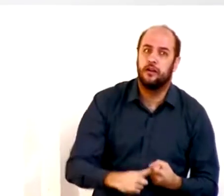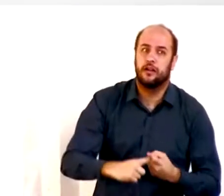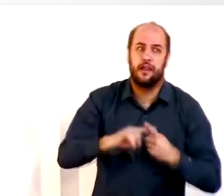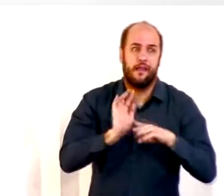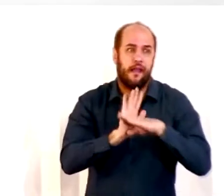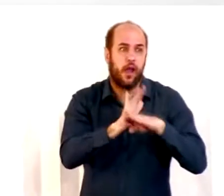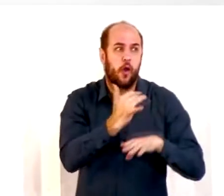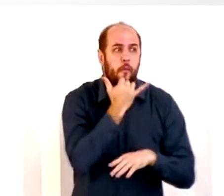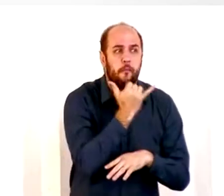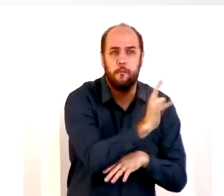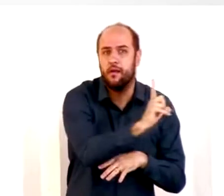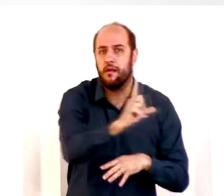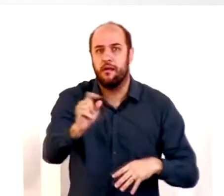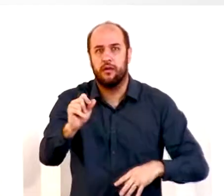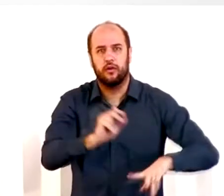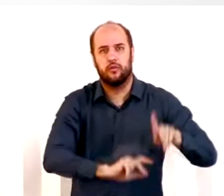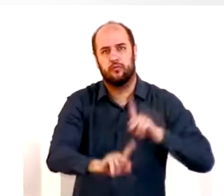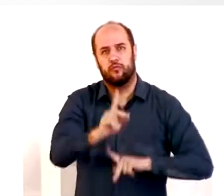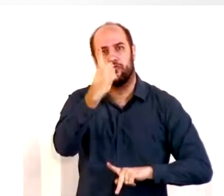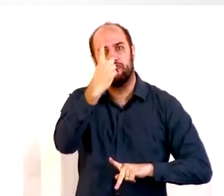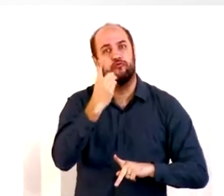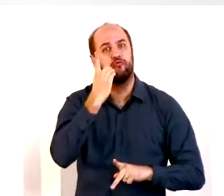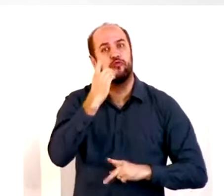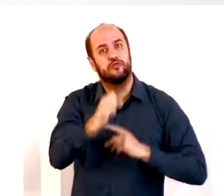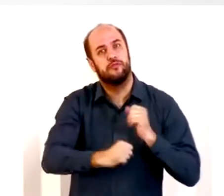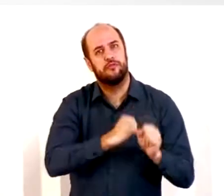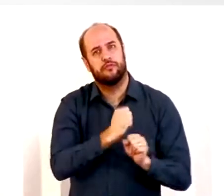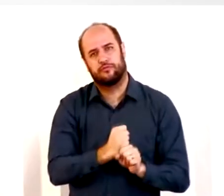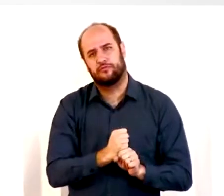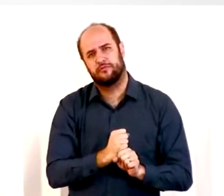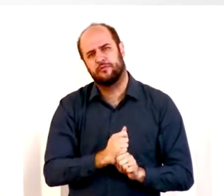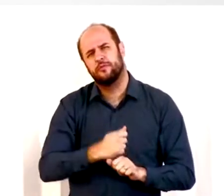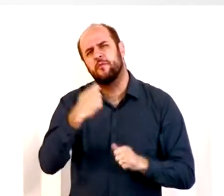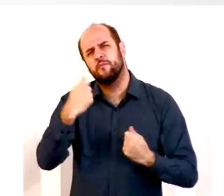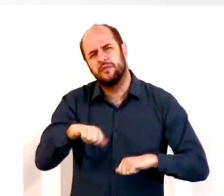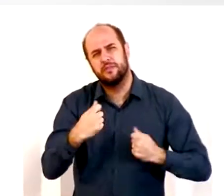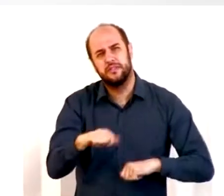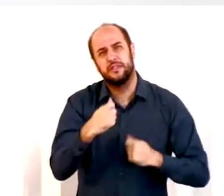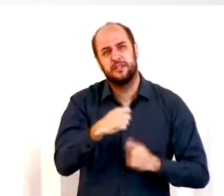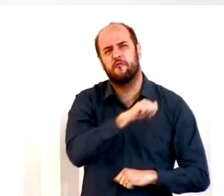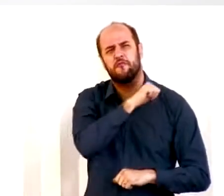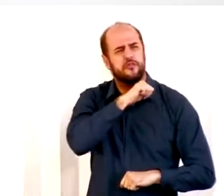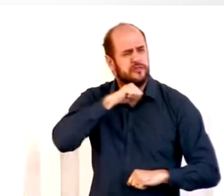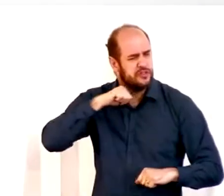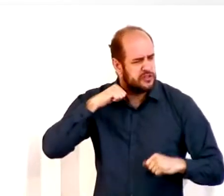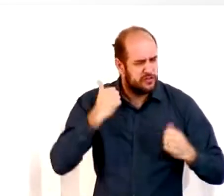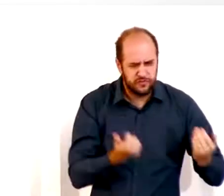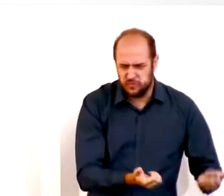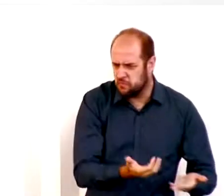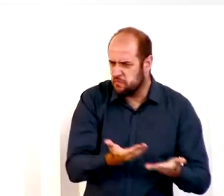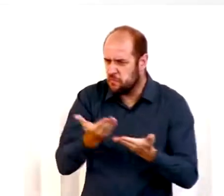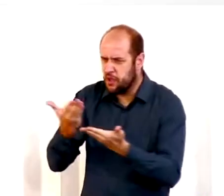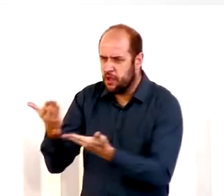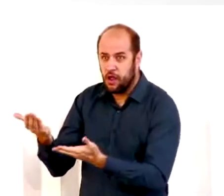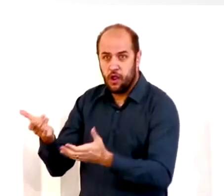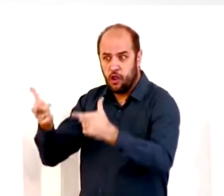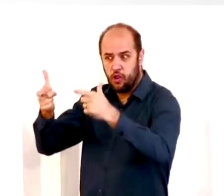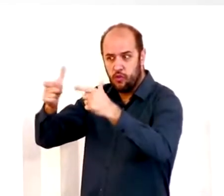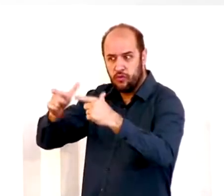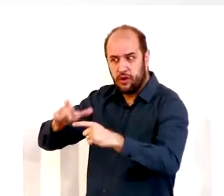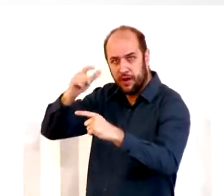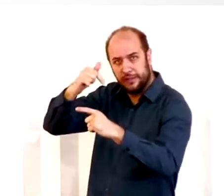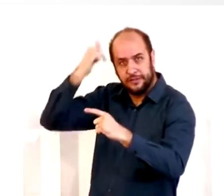o pecado do povo, uma vez por ano, e ele precisava trazer as ofertas, e entrava lá